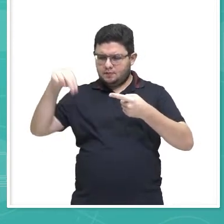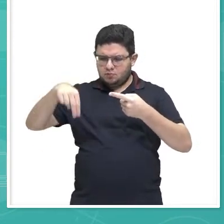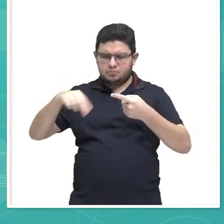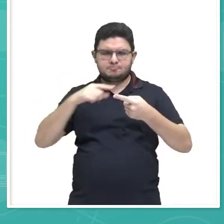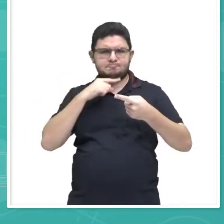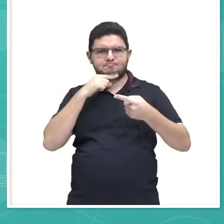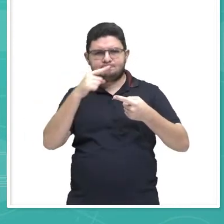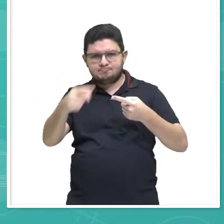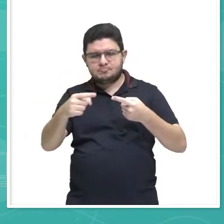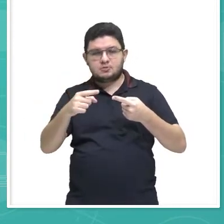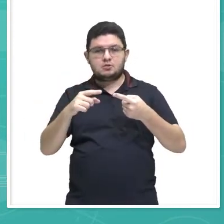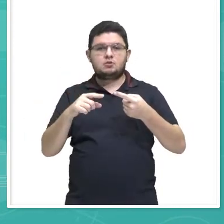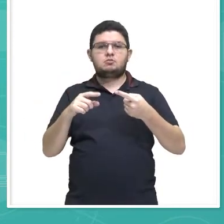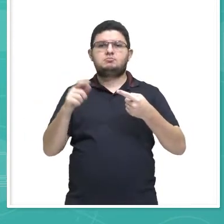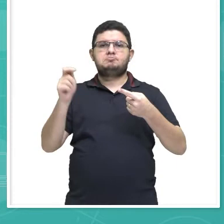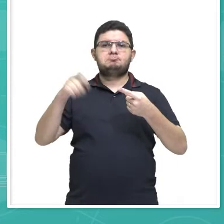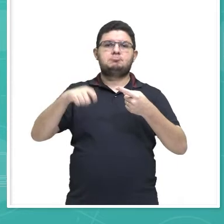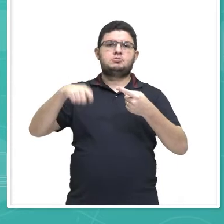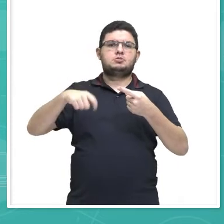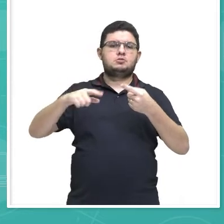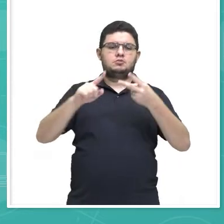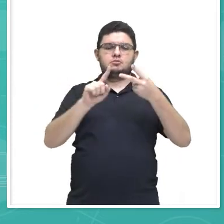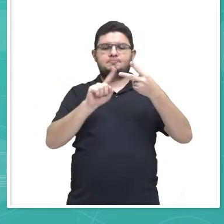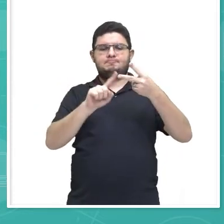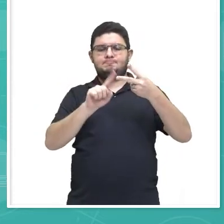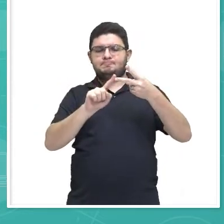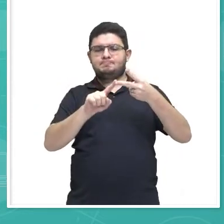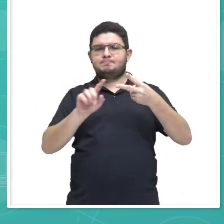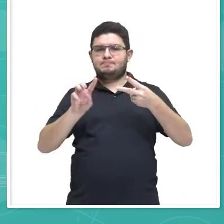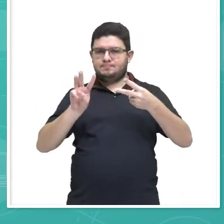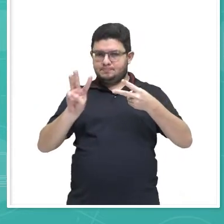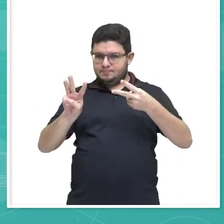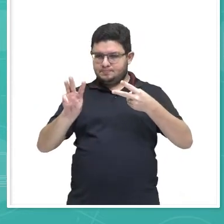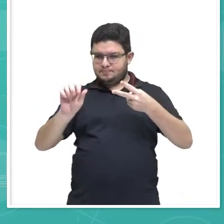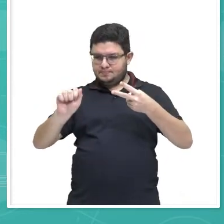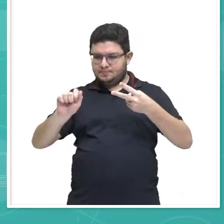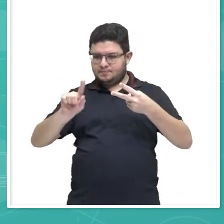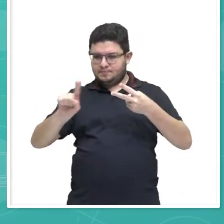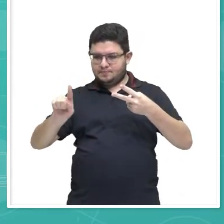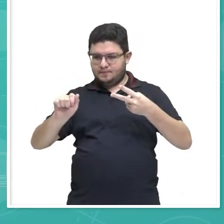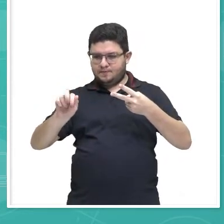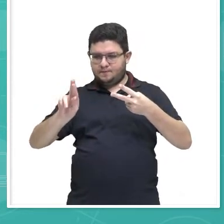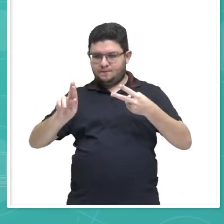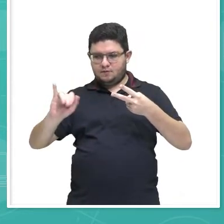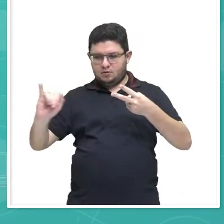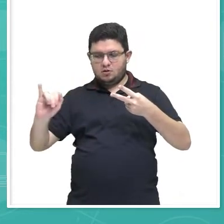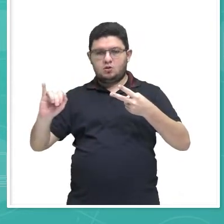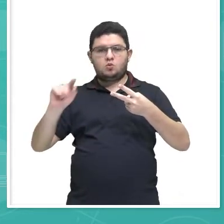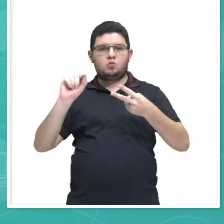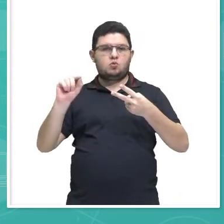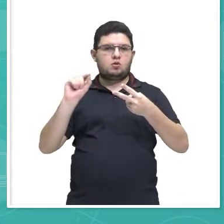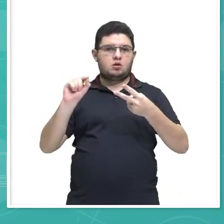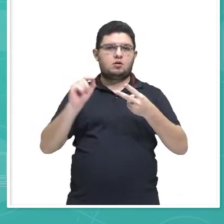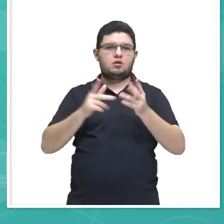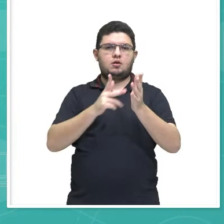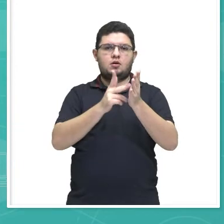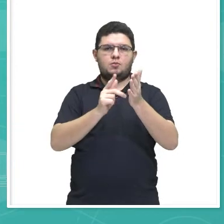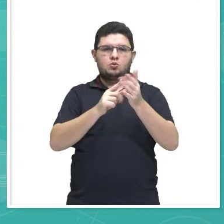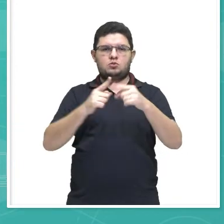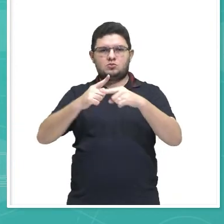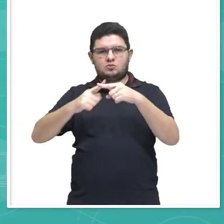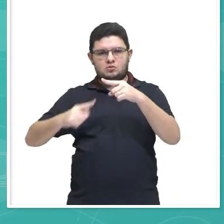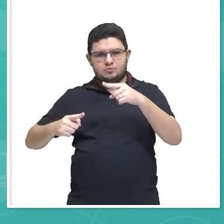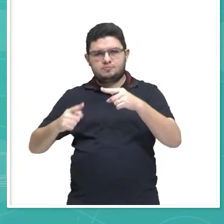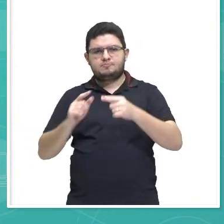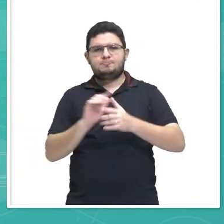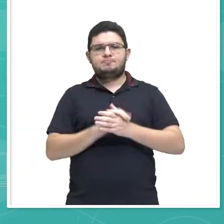saiu tão perfeita, então vem o Wazari. O Wazari é apenas meia pontuação do ippon. Então